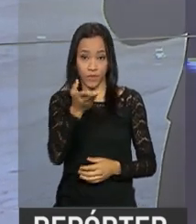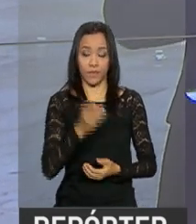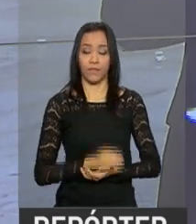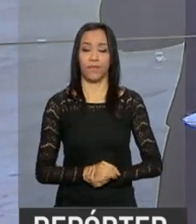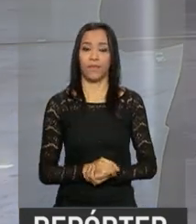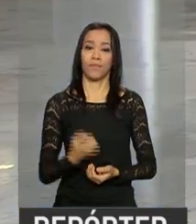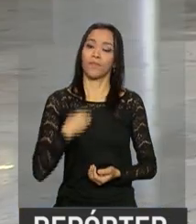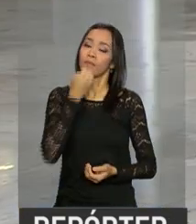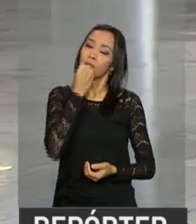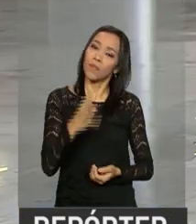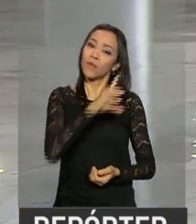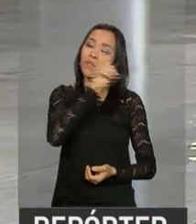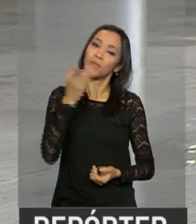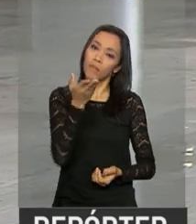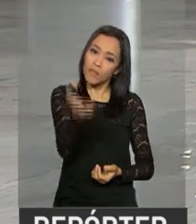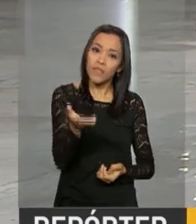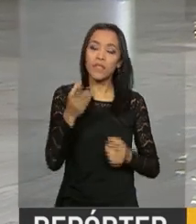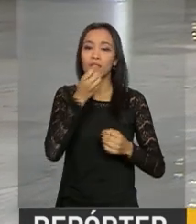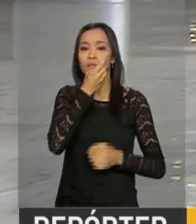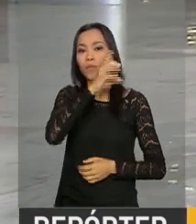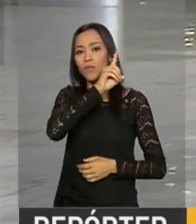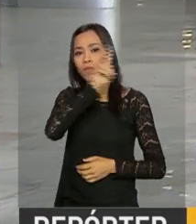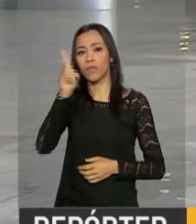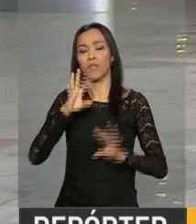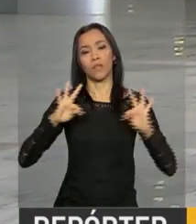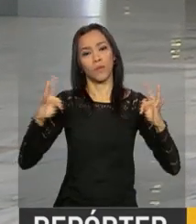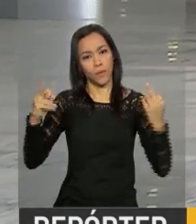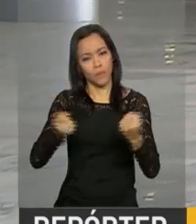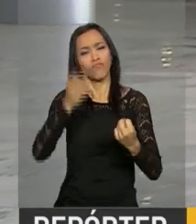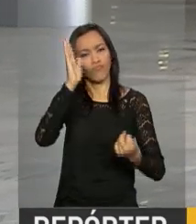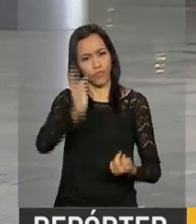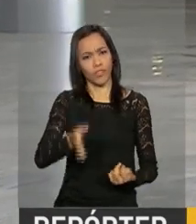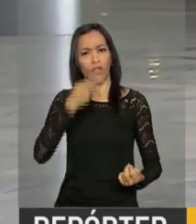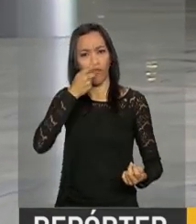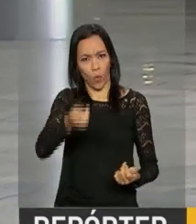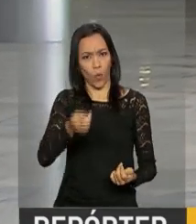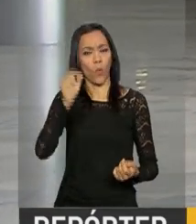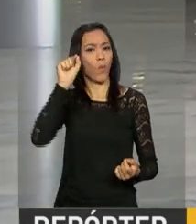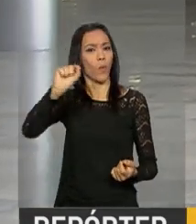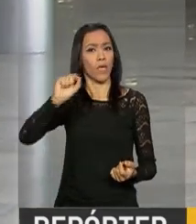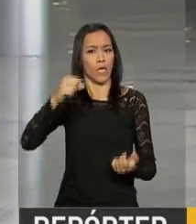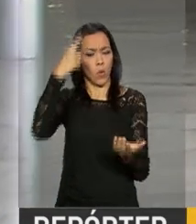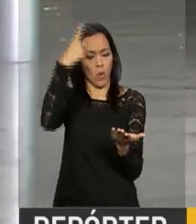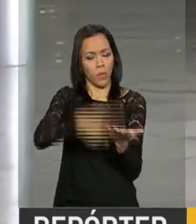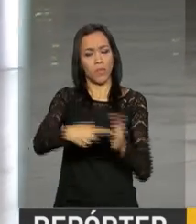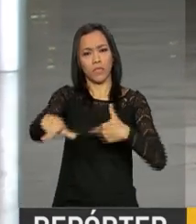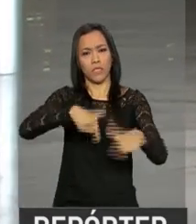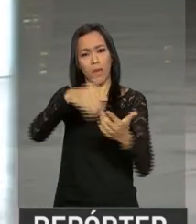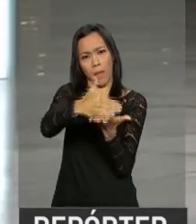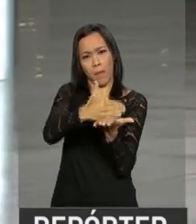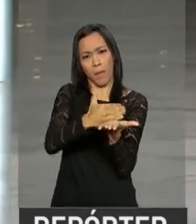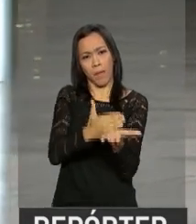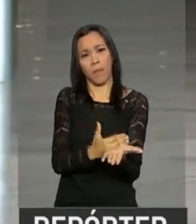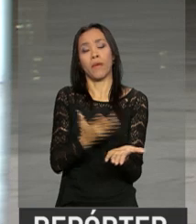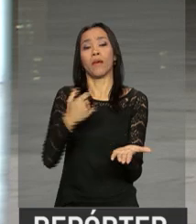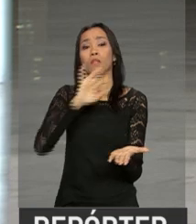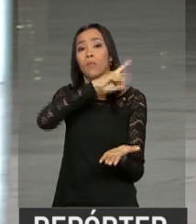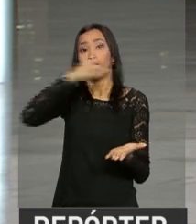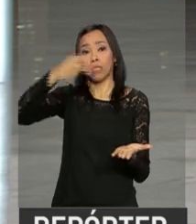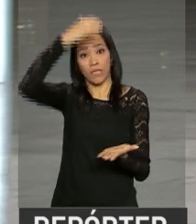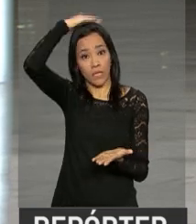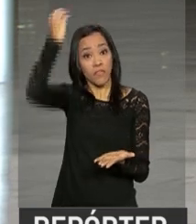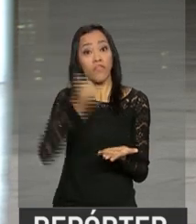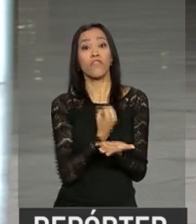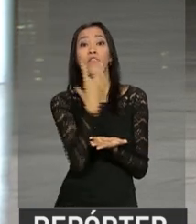José Luiz, bom dia para você também, bom dia a todos. Exatamente, como você falou, depois desse dia de agenda internacional, nessa segunda-feira, por